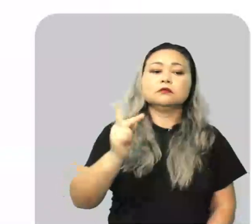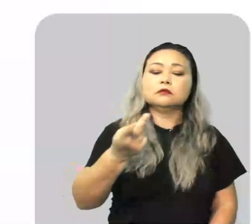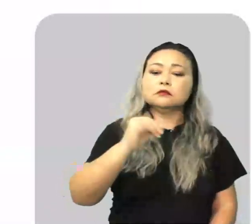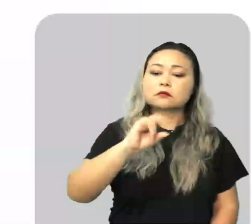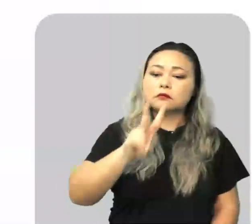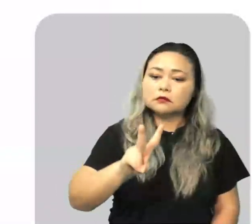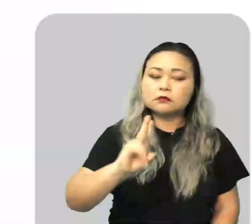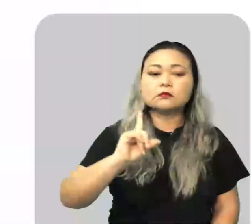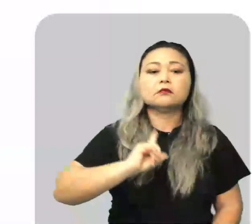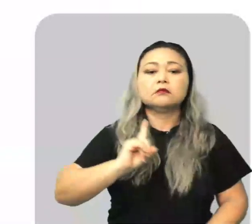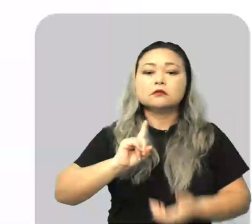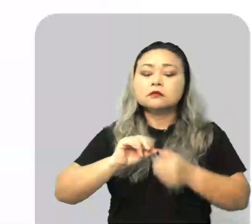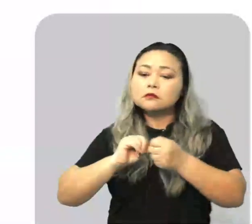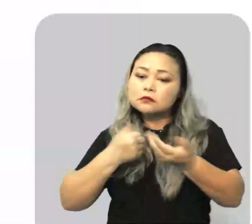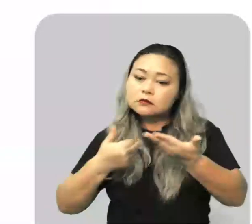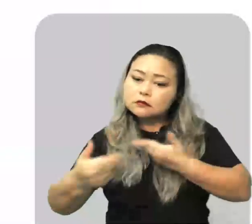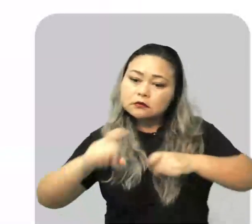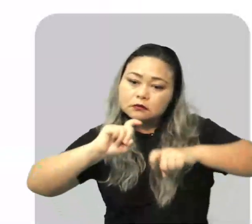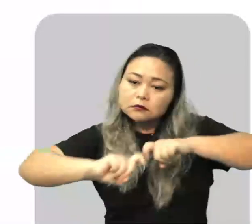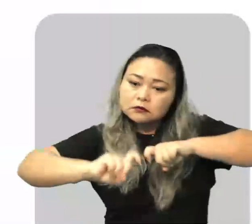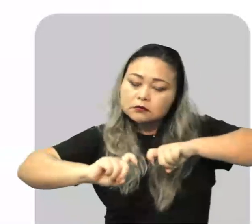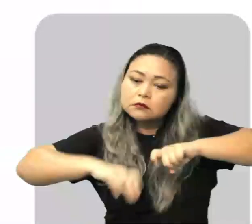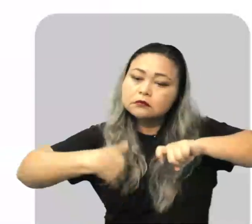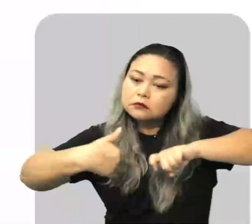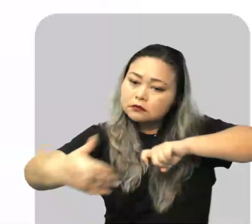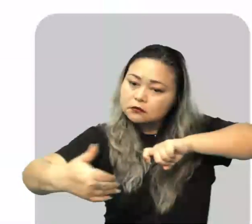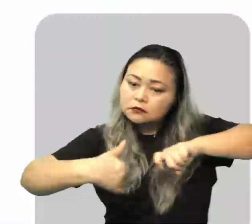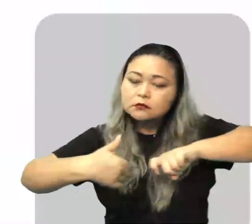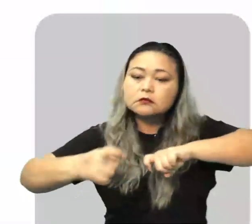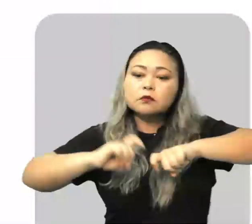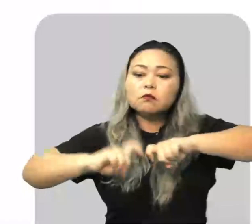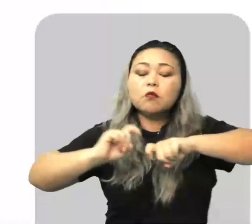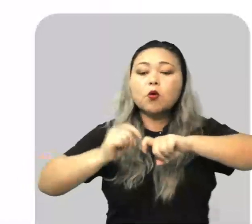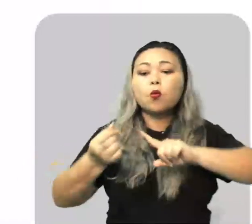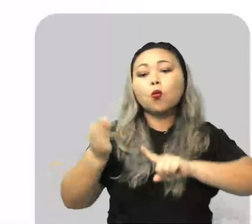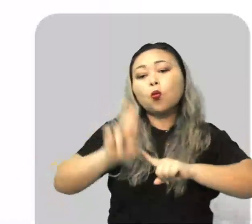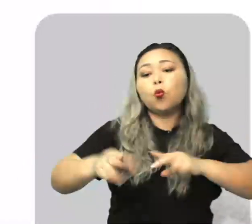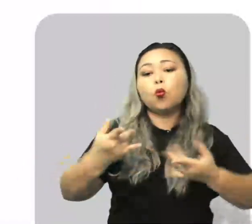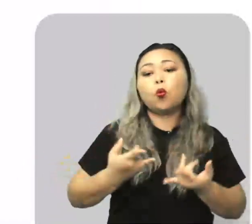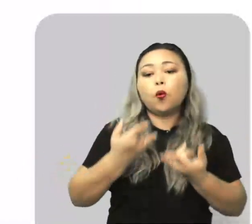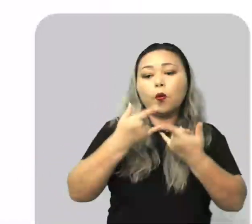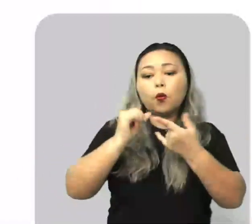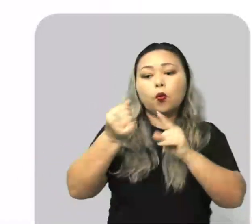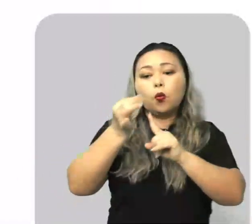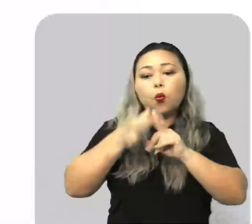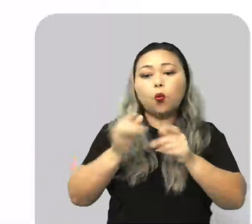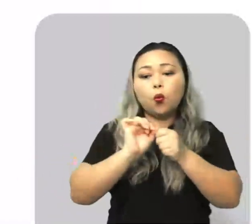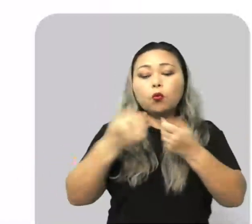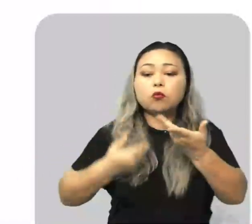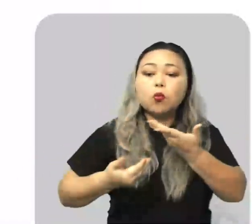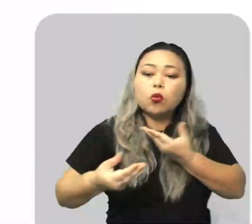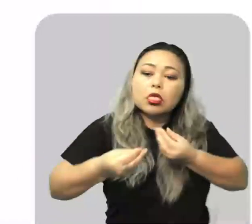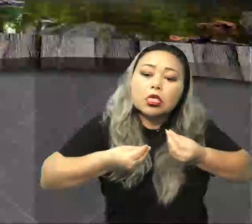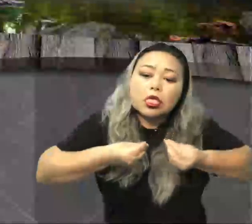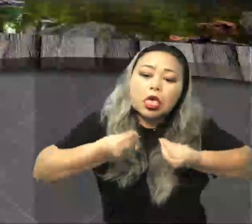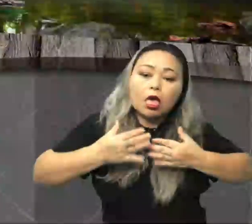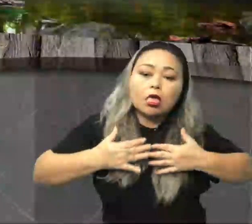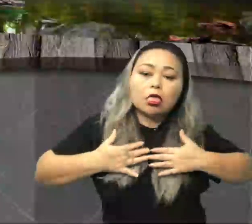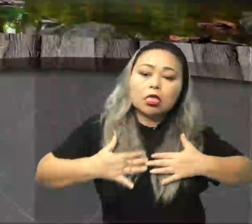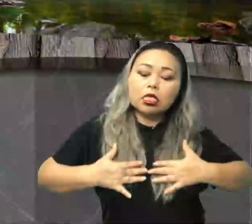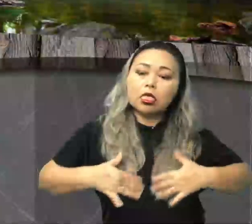geralmente é transmitido por meio da relação sexual, sem o uso de preservativo pela troca de fluidos corporais.